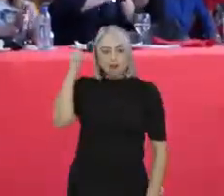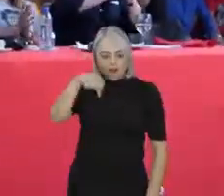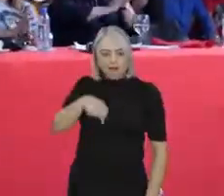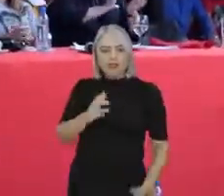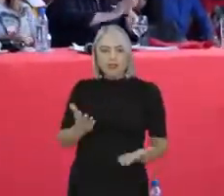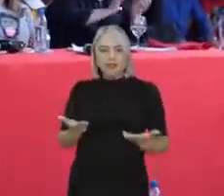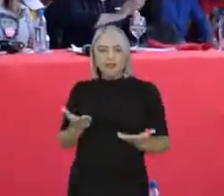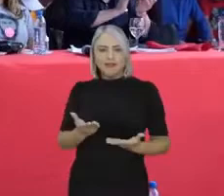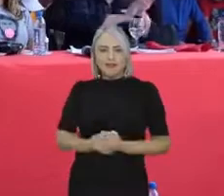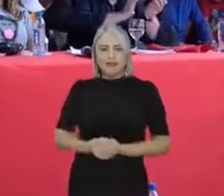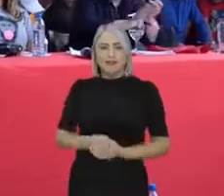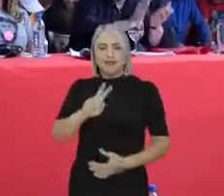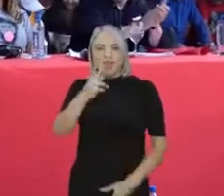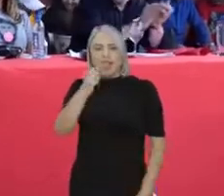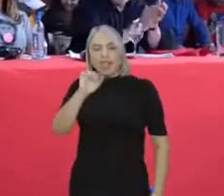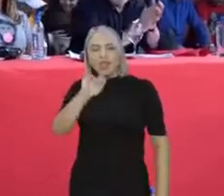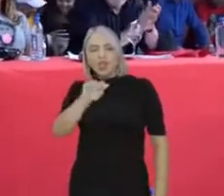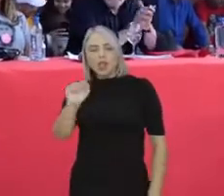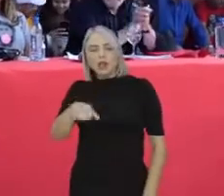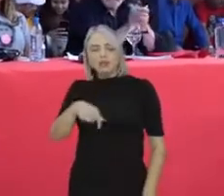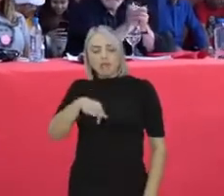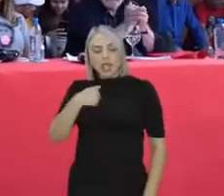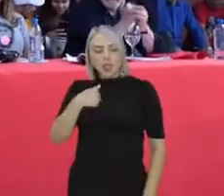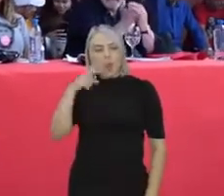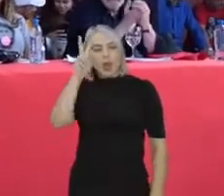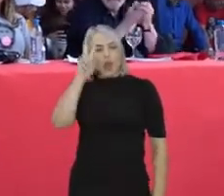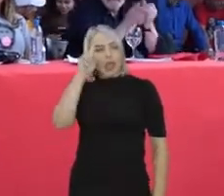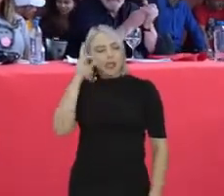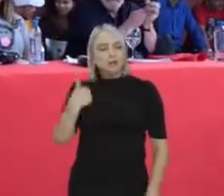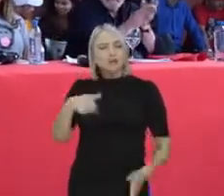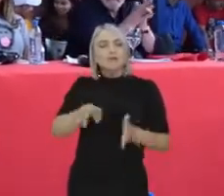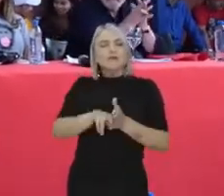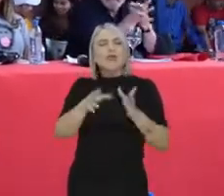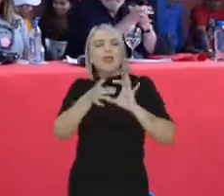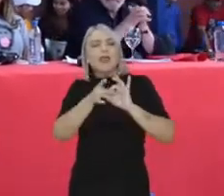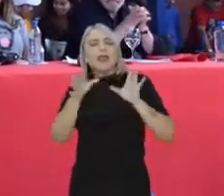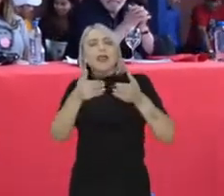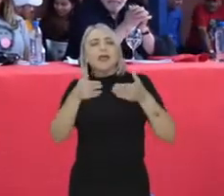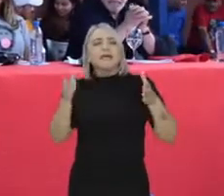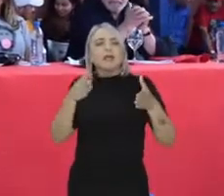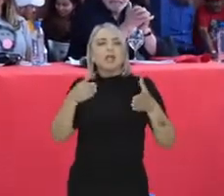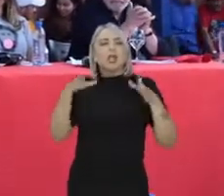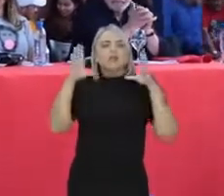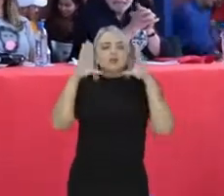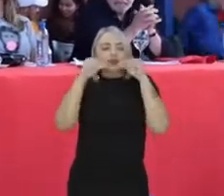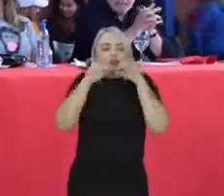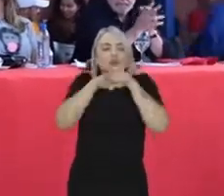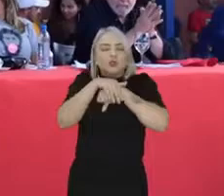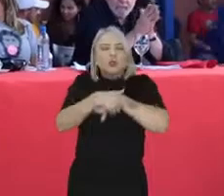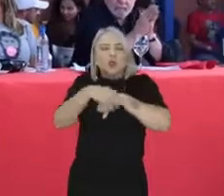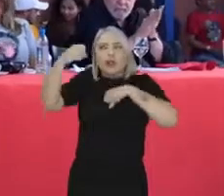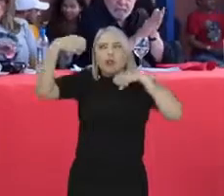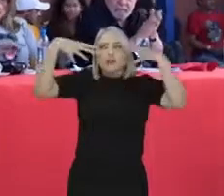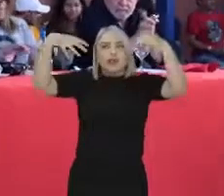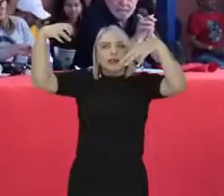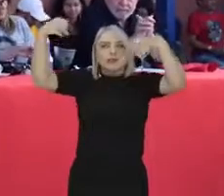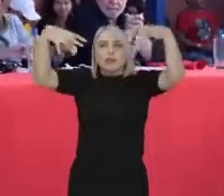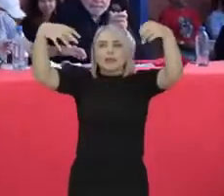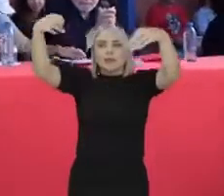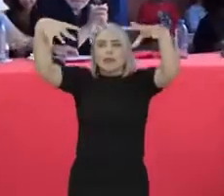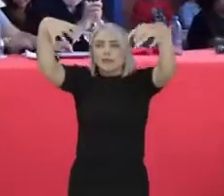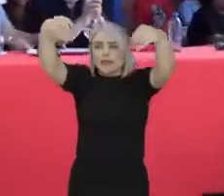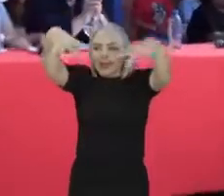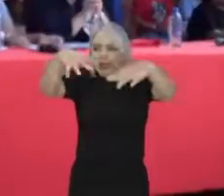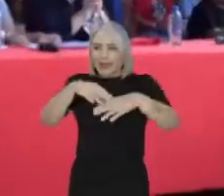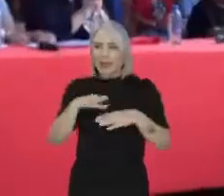Eu me lembro... Quando a gente veio inaugurar, a gente veio de noite, né? Tinha que vir de noite inaugurar a lâmpada LED, porque a lâmpada acende à noite.